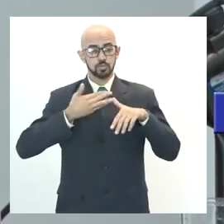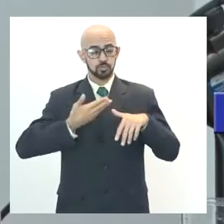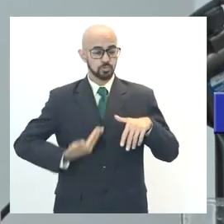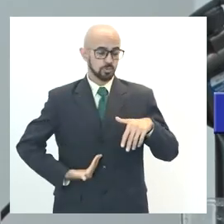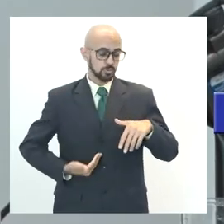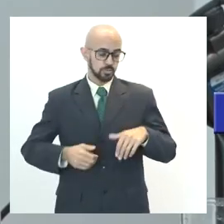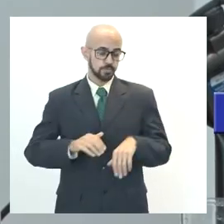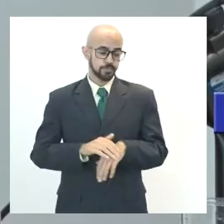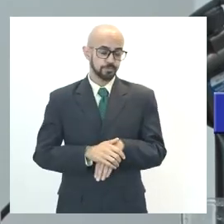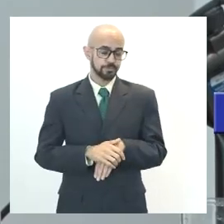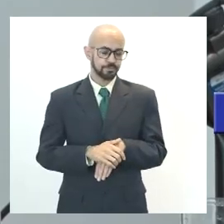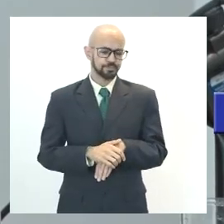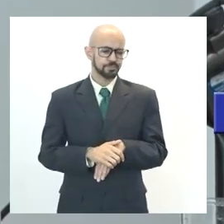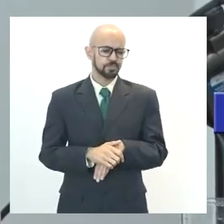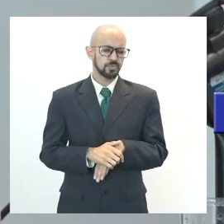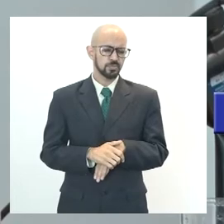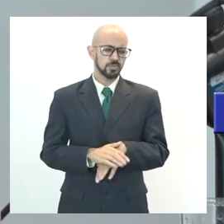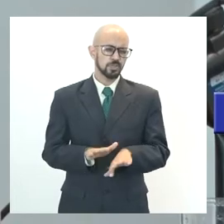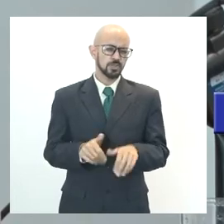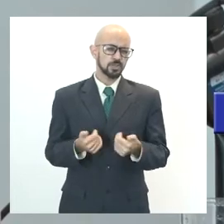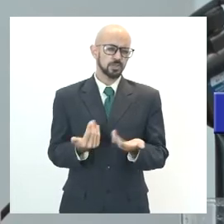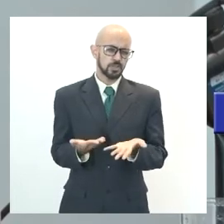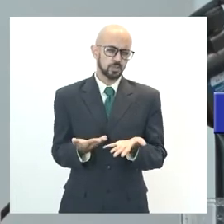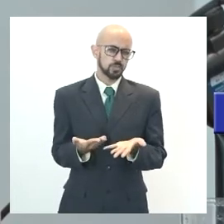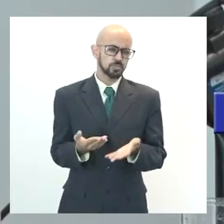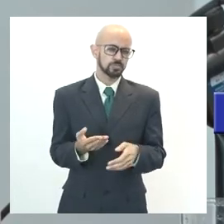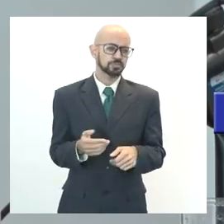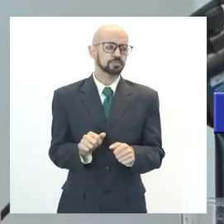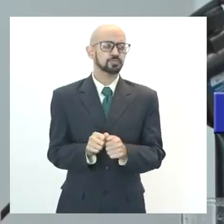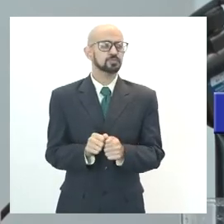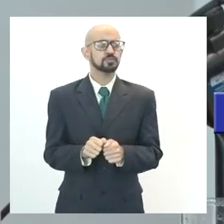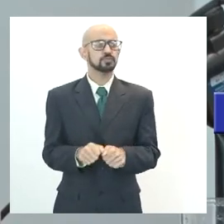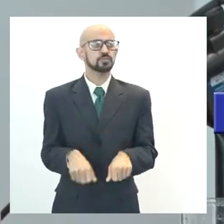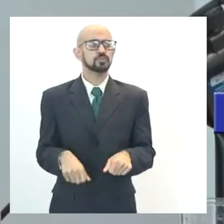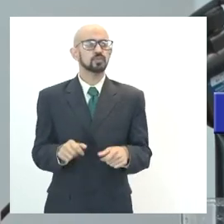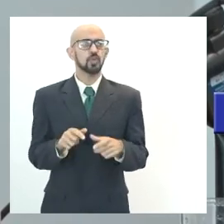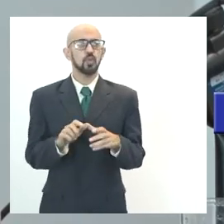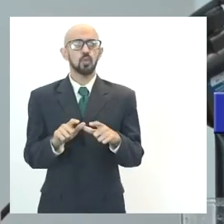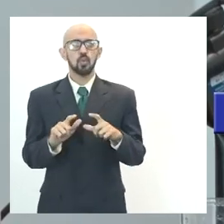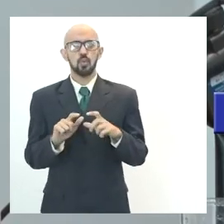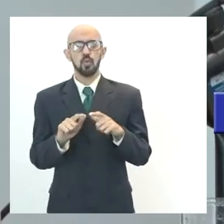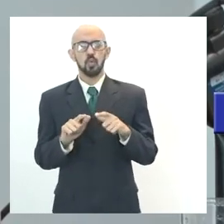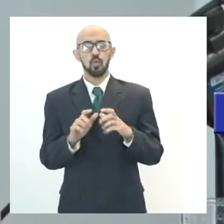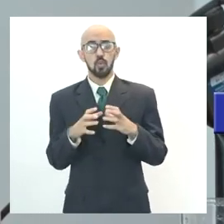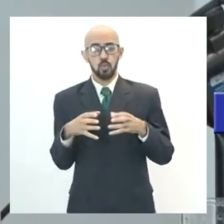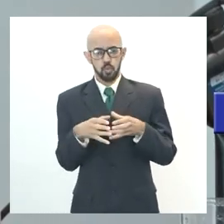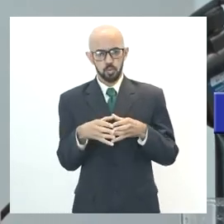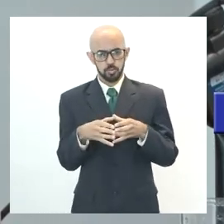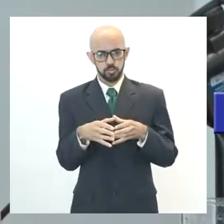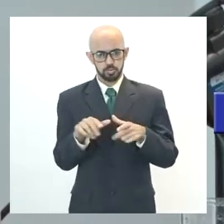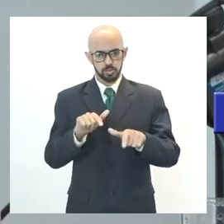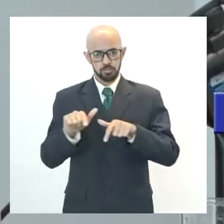e quanto GT nós precisamos da Tec